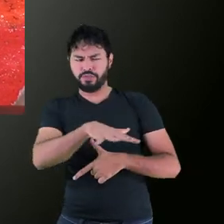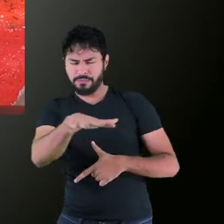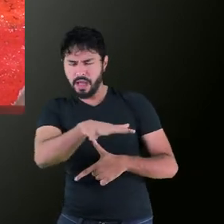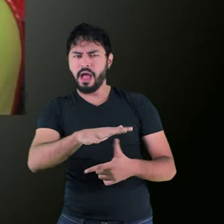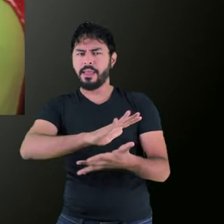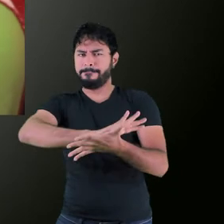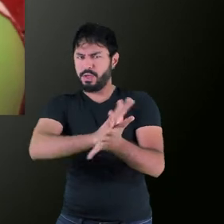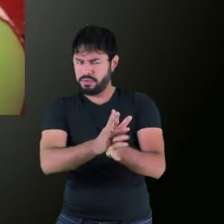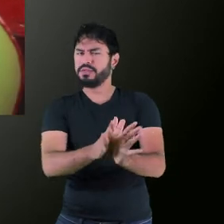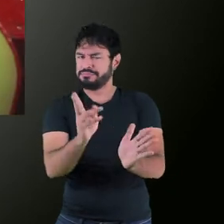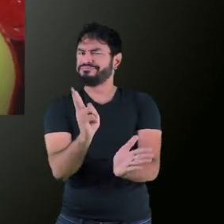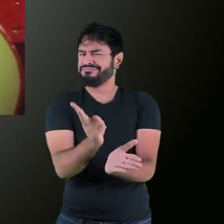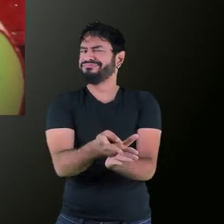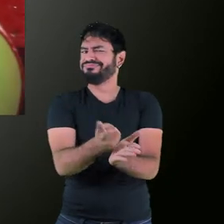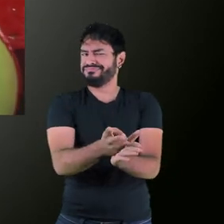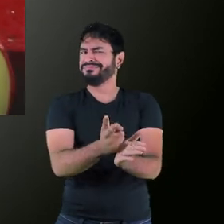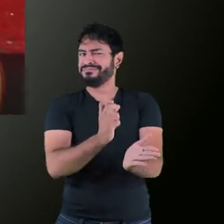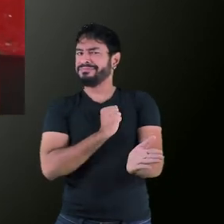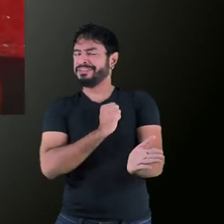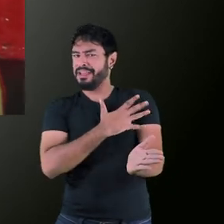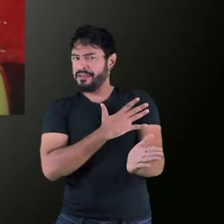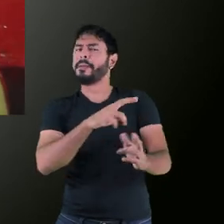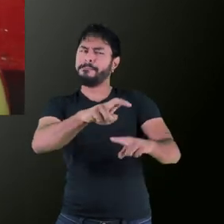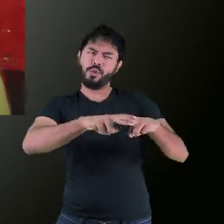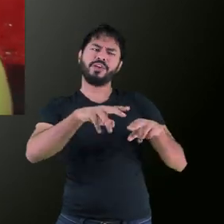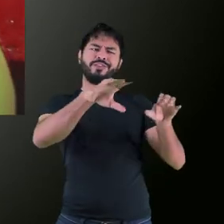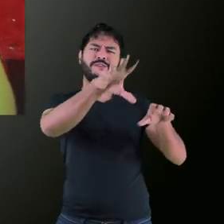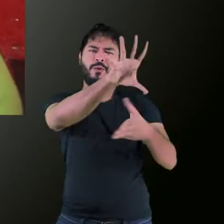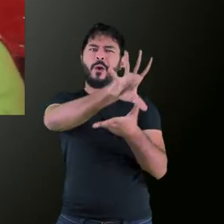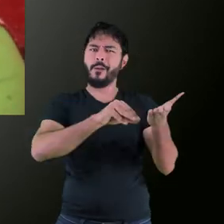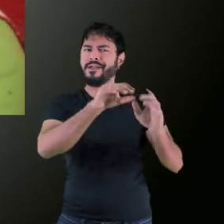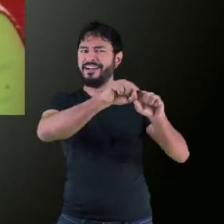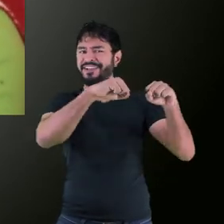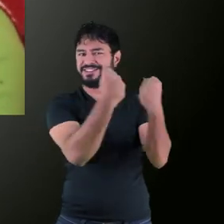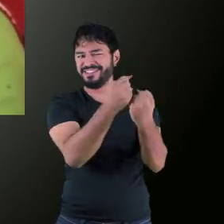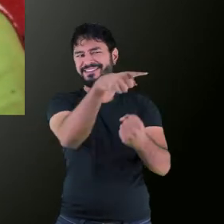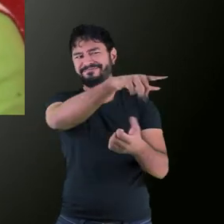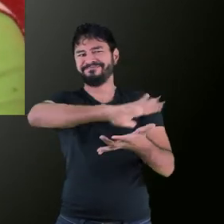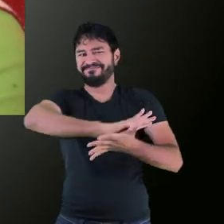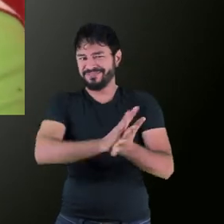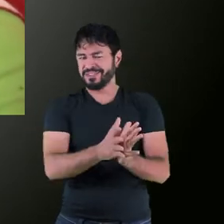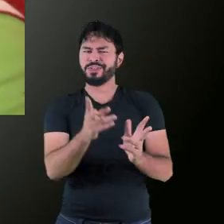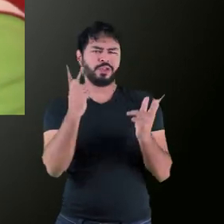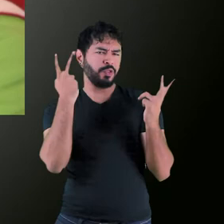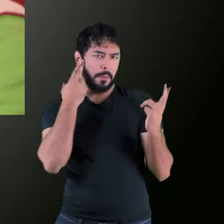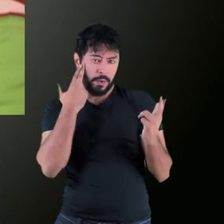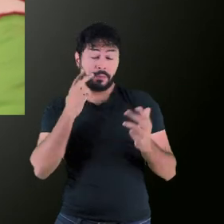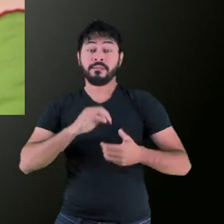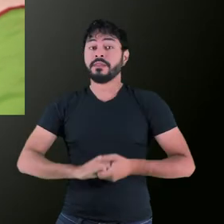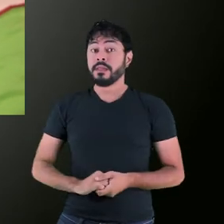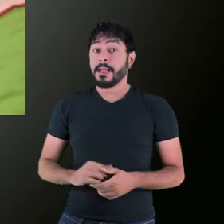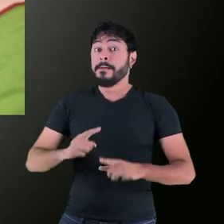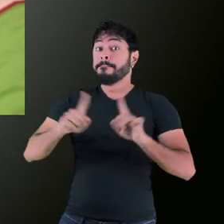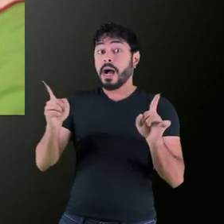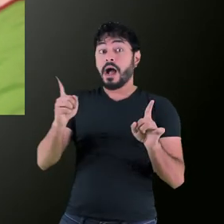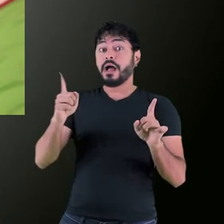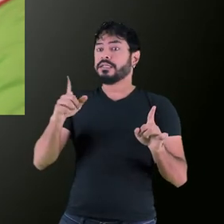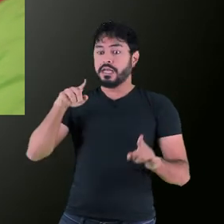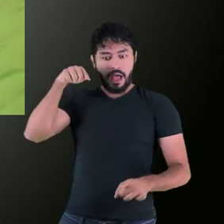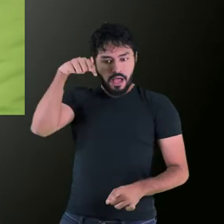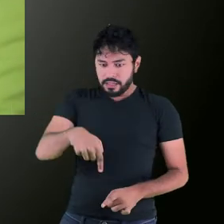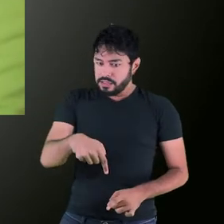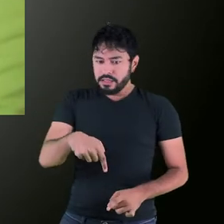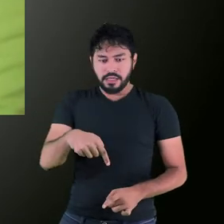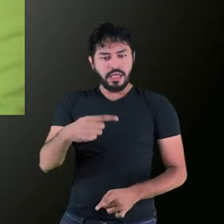espaço, de preconceito, ainda por a gente estar inserido na sociedade que é preconceituosa, a gente, mesmo assim, é um